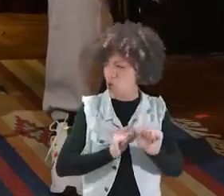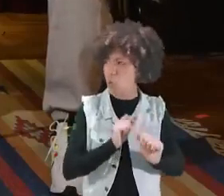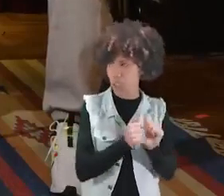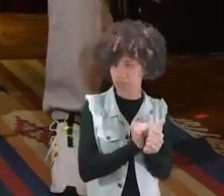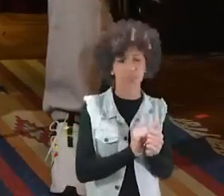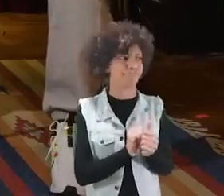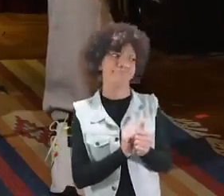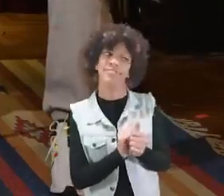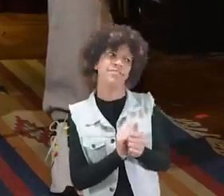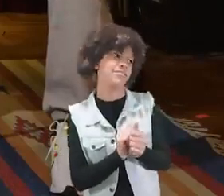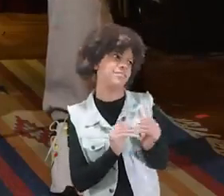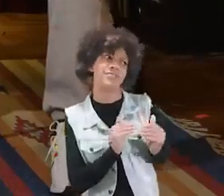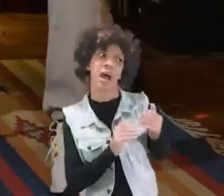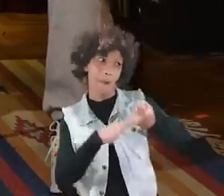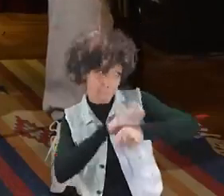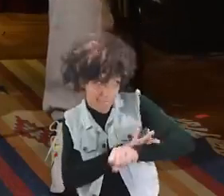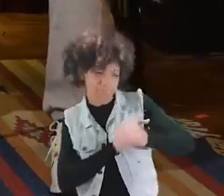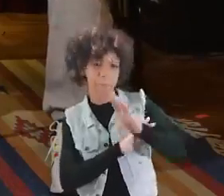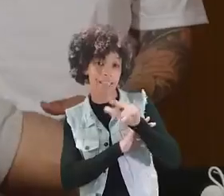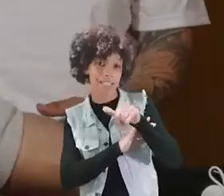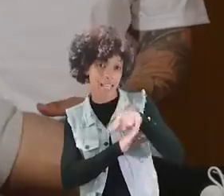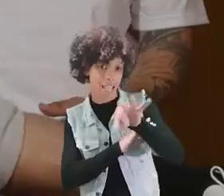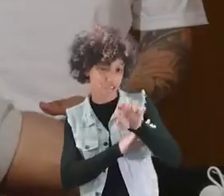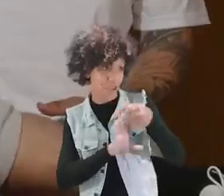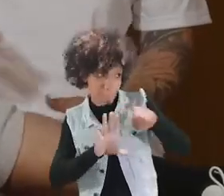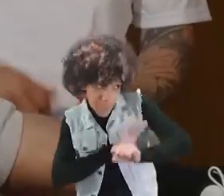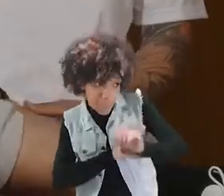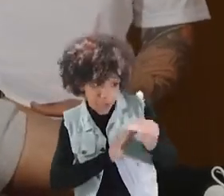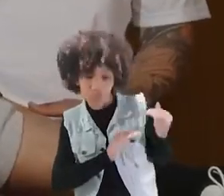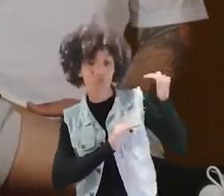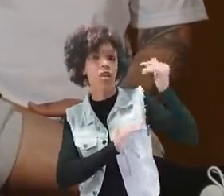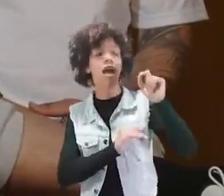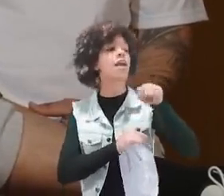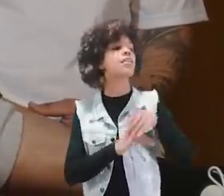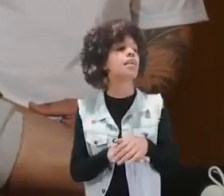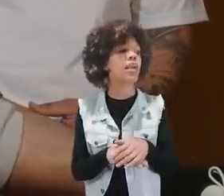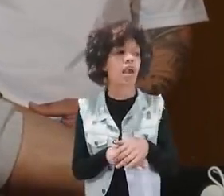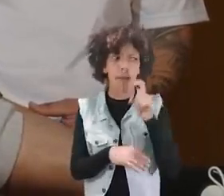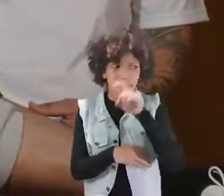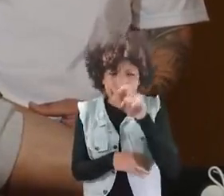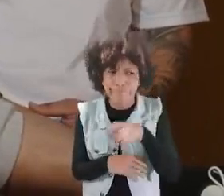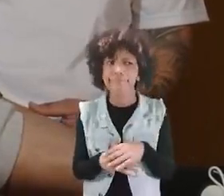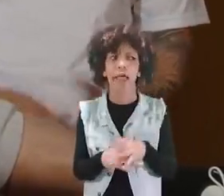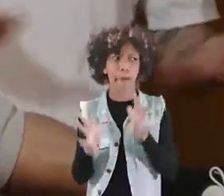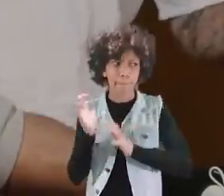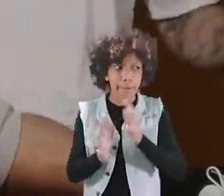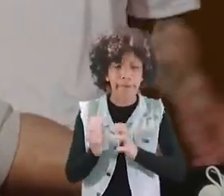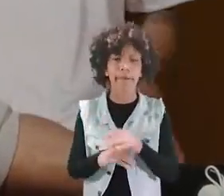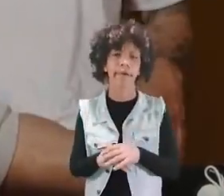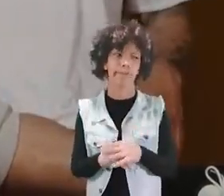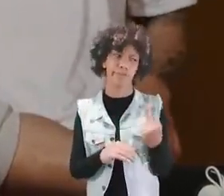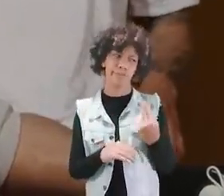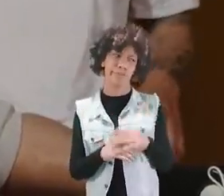muito mais muito mais muito mais porque só vai para um basquete dali que vai educar não tem